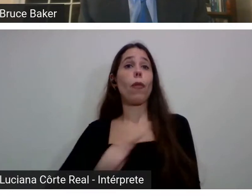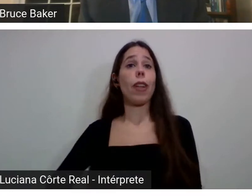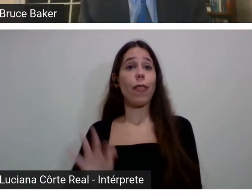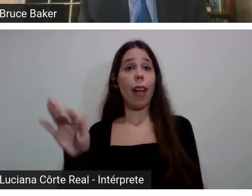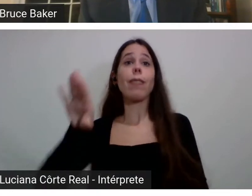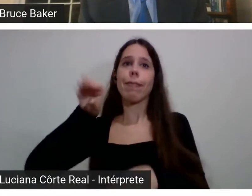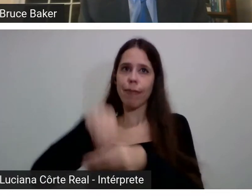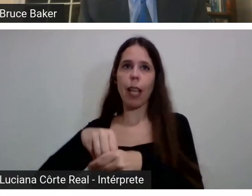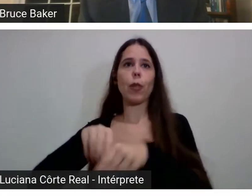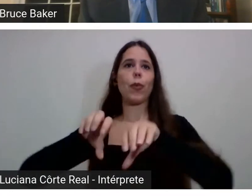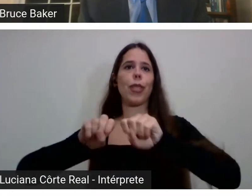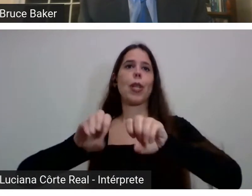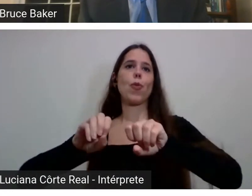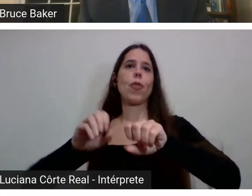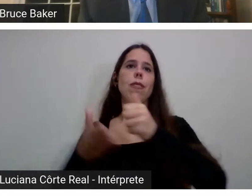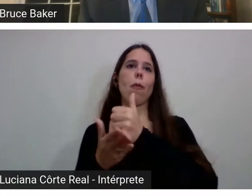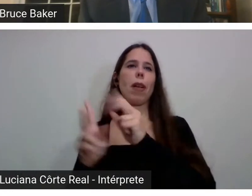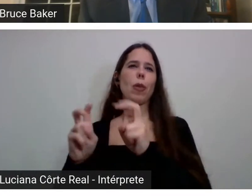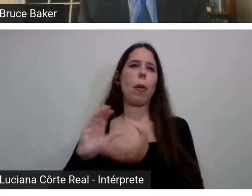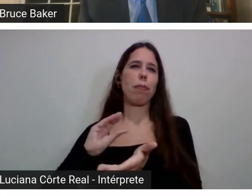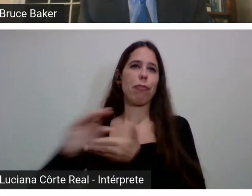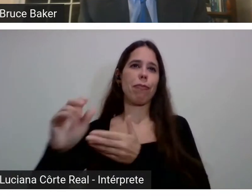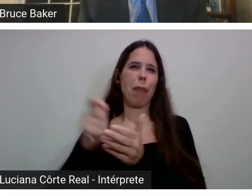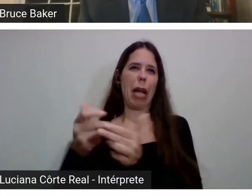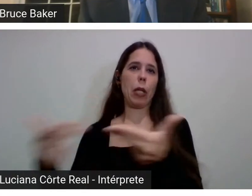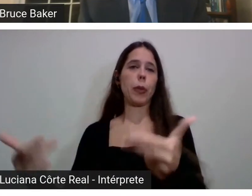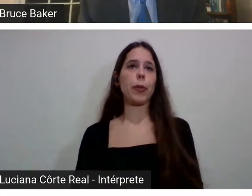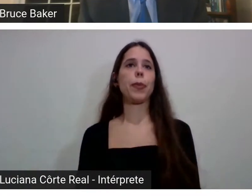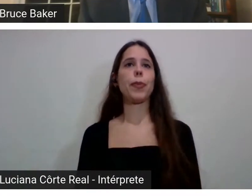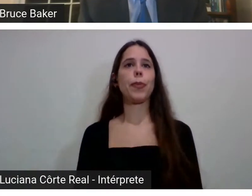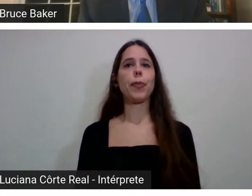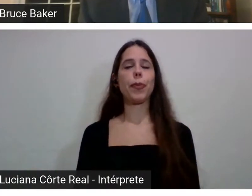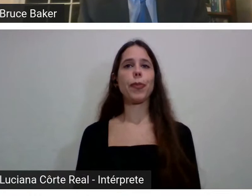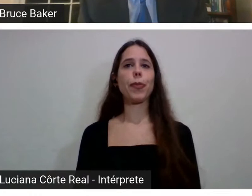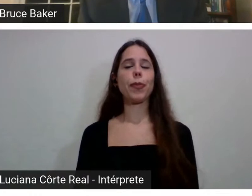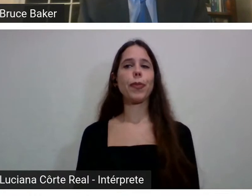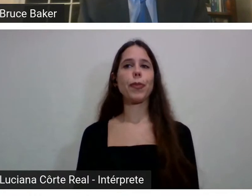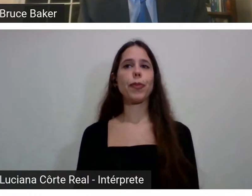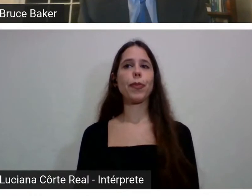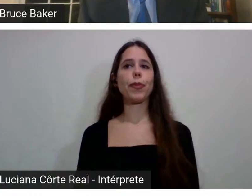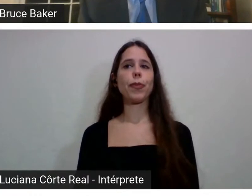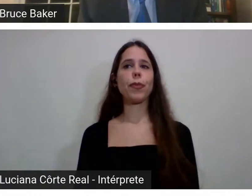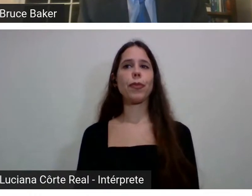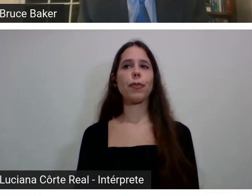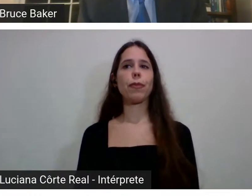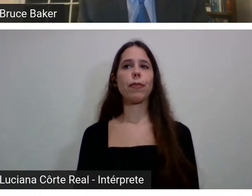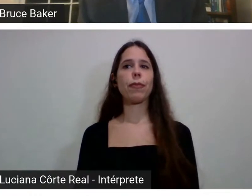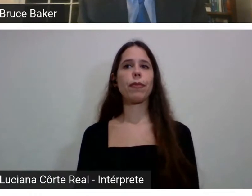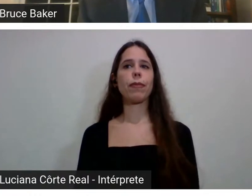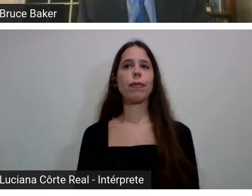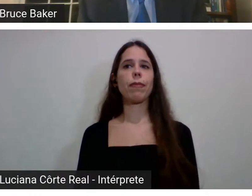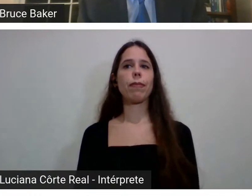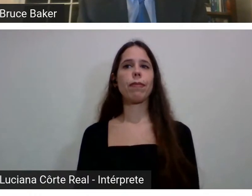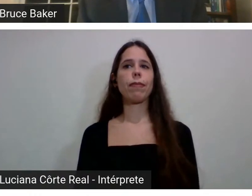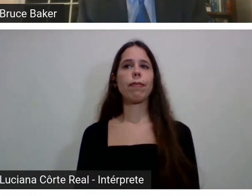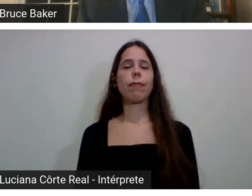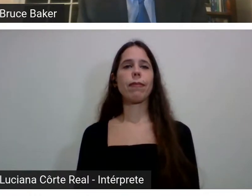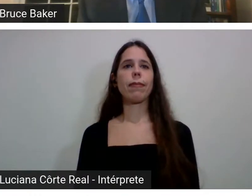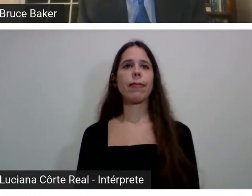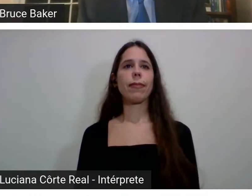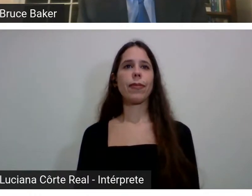his question has to do with the federal government, because both in Brazil and the United States, it's not easy to